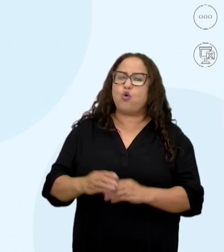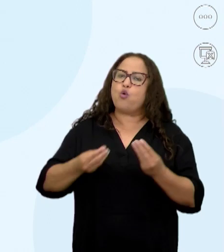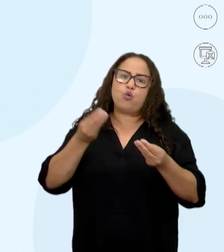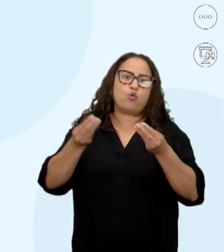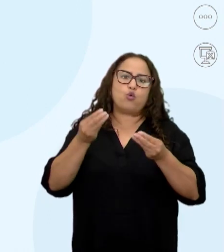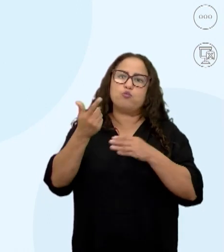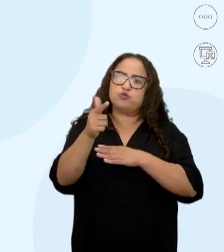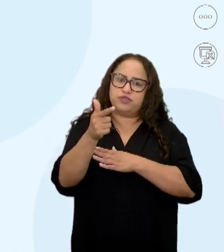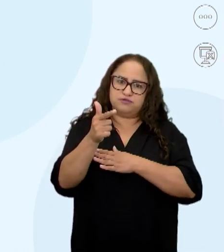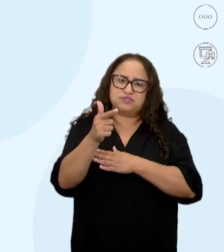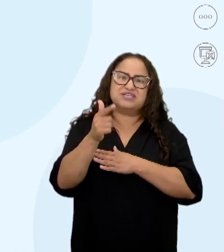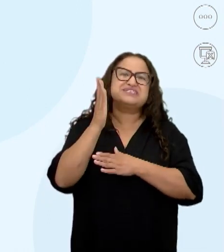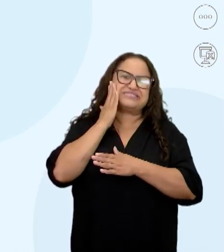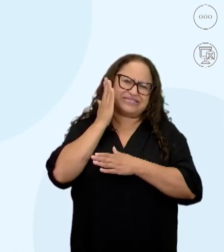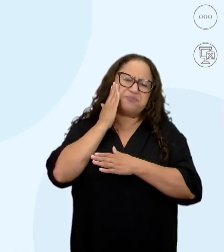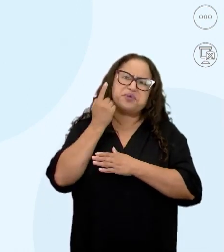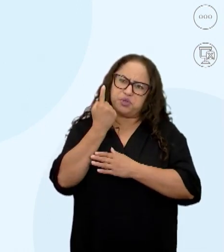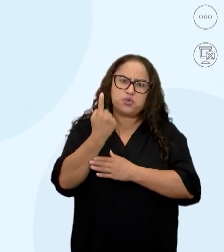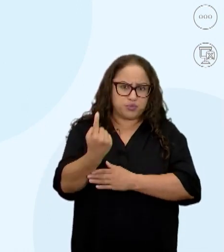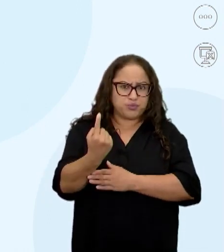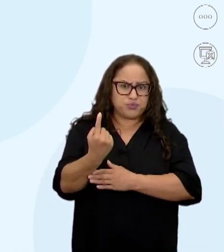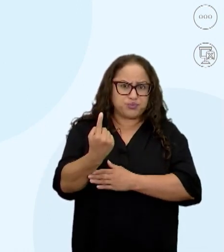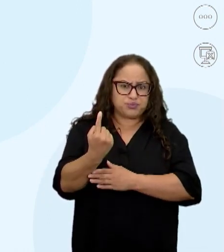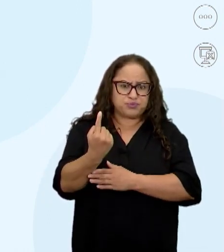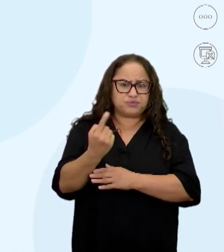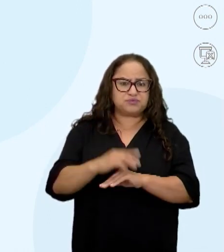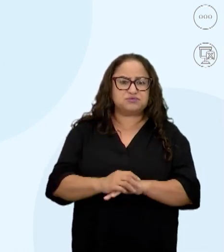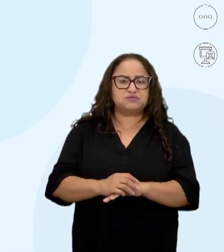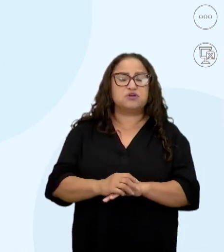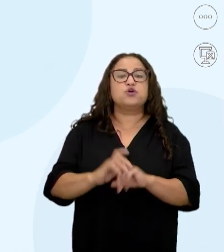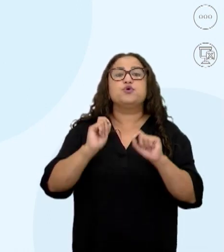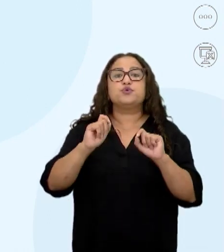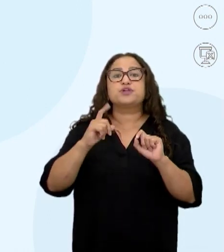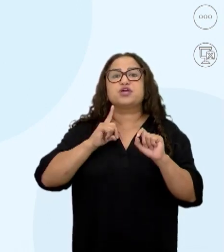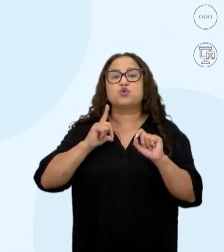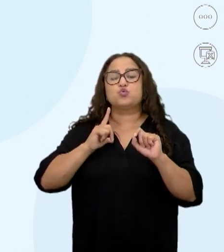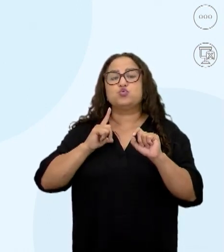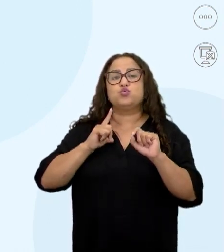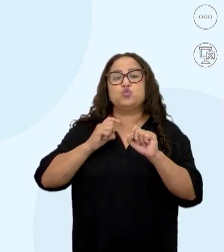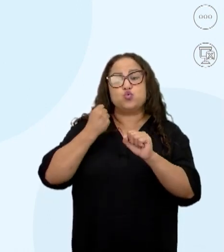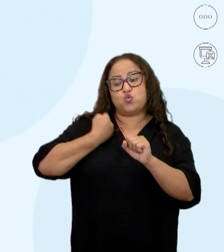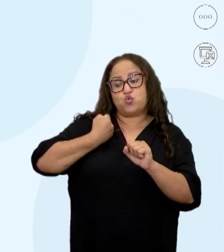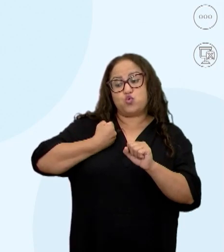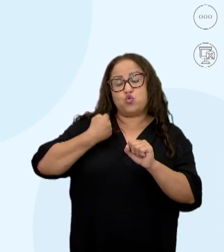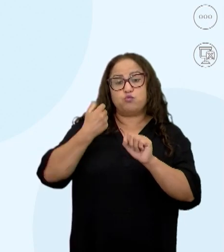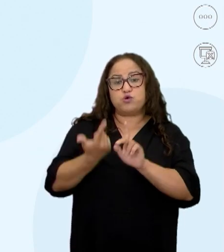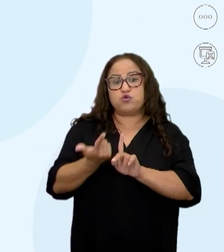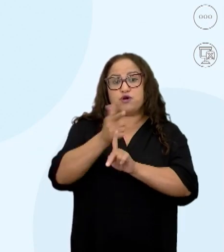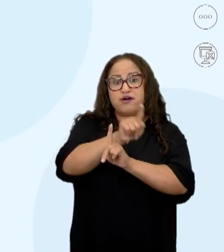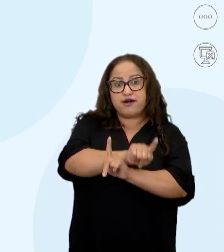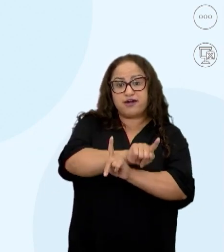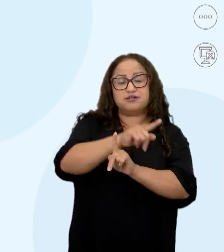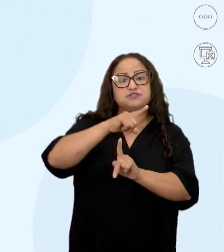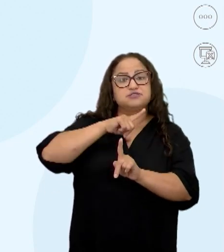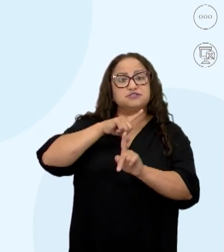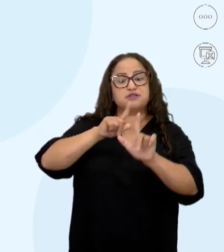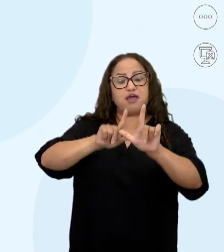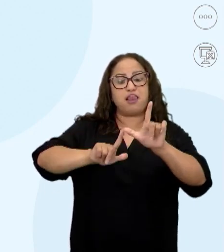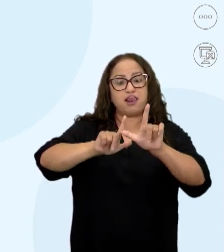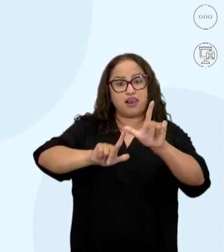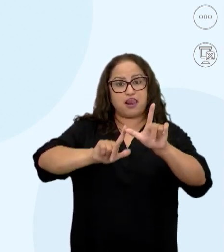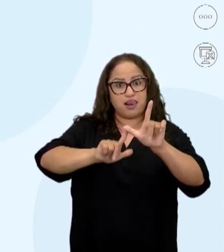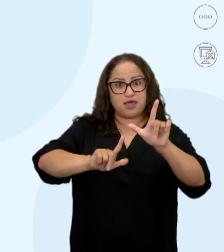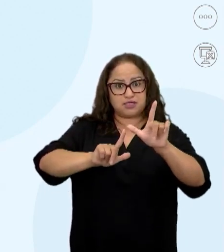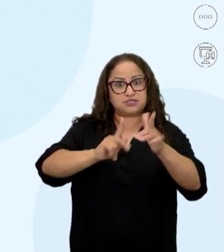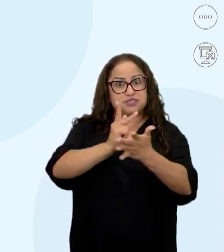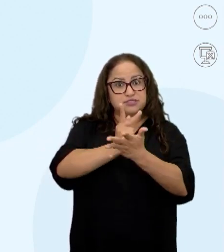tem ninguém a gente sabe que é um né então a gente já sabe que o coeficiente o número né com esse sente é o número que acompanha